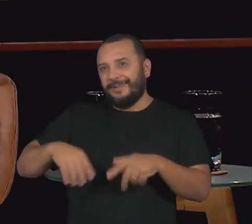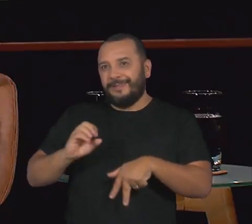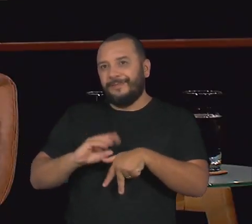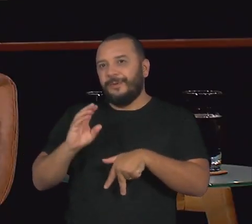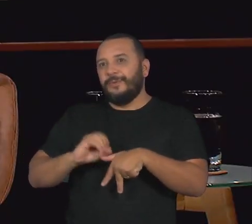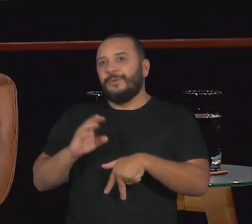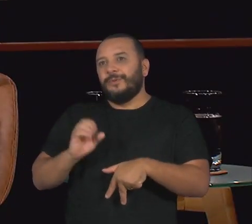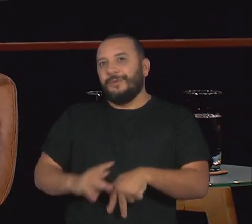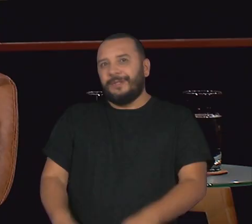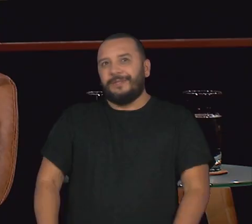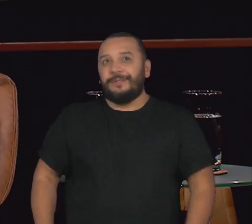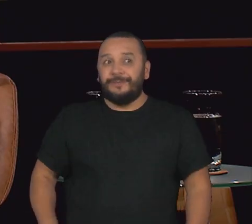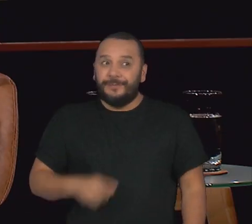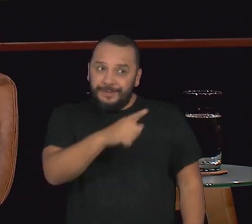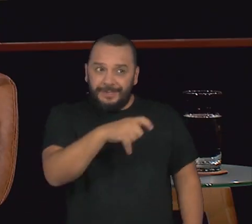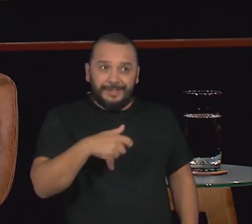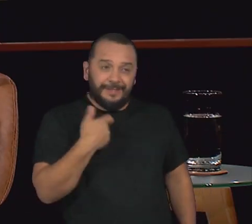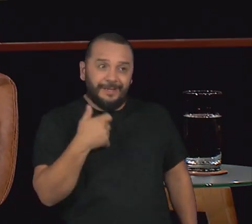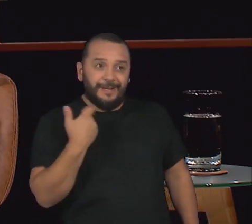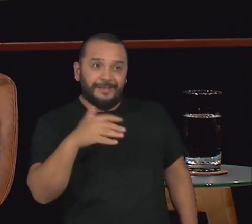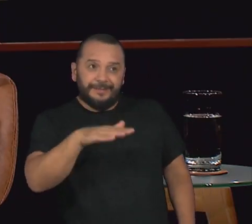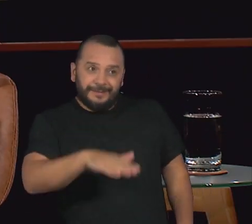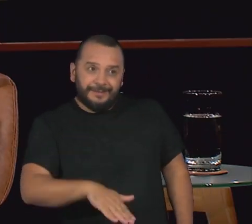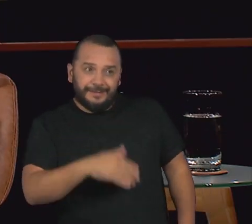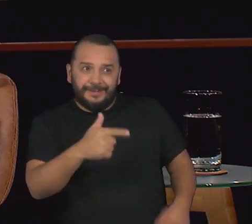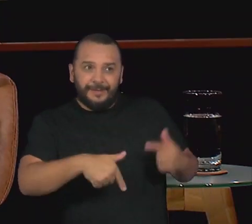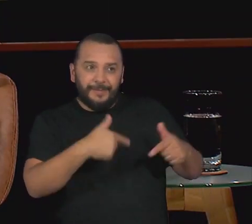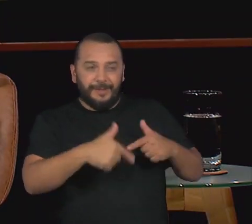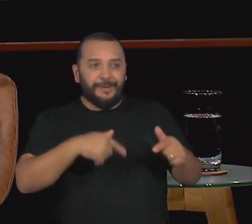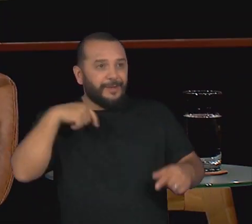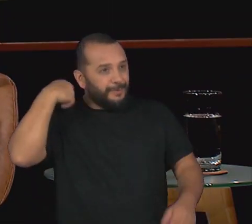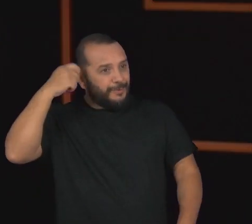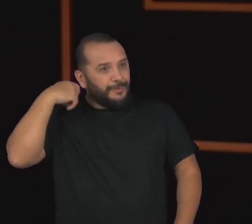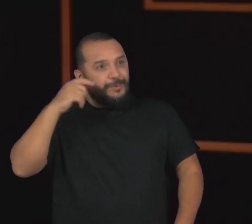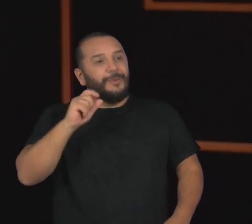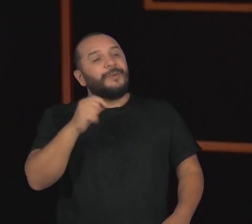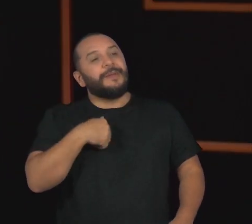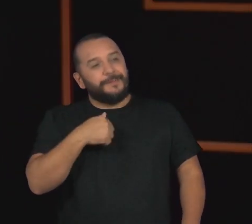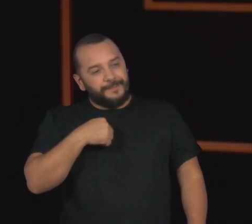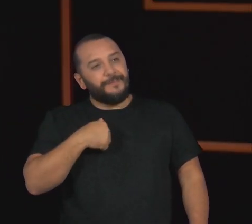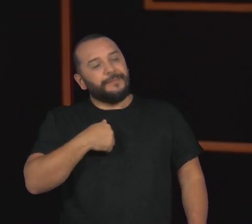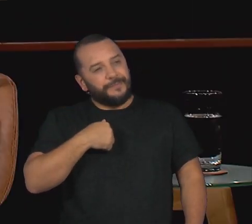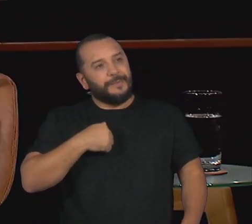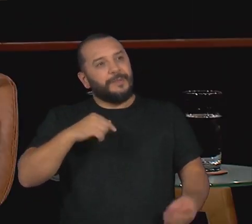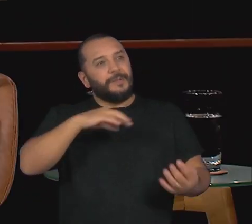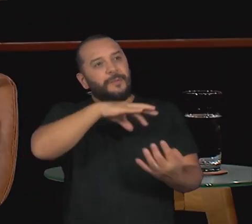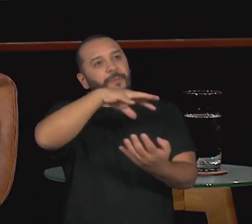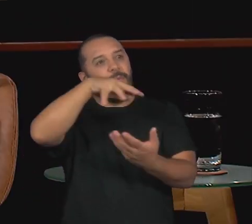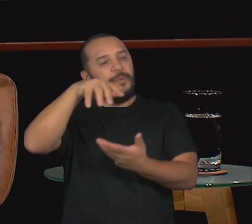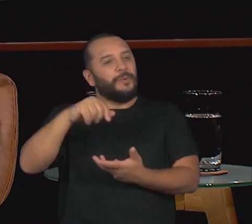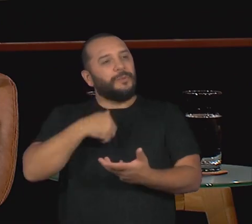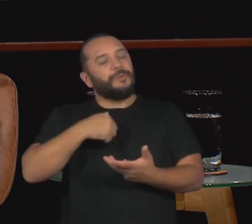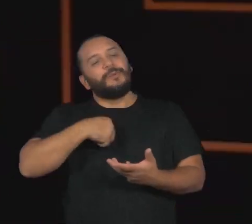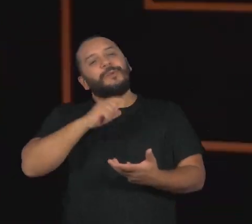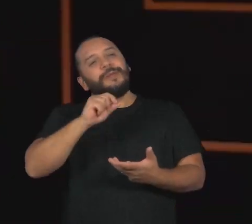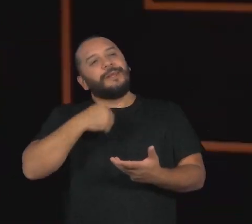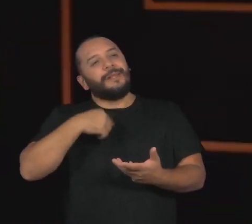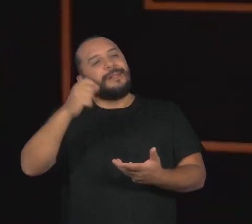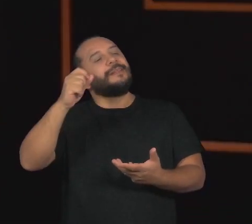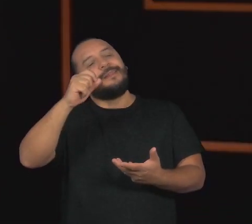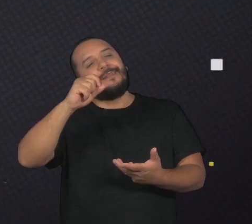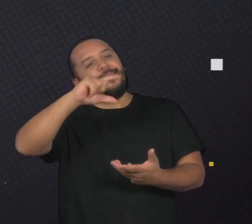Então, ainda criança, né? Você trabalhou aqui como ator no Mundo da Lua. Foi. Big Bad Boy? Como é Foi. que